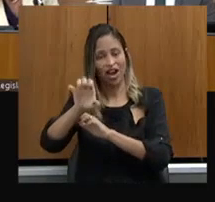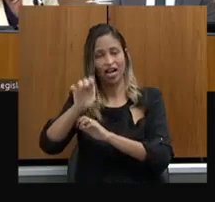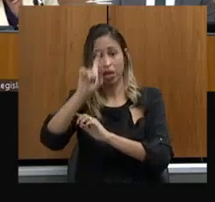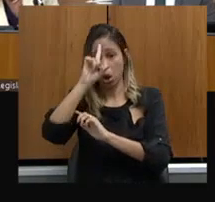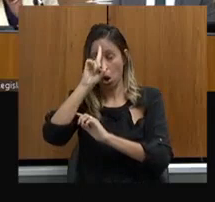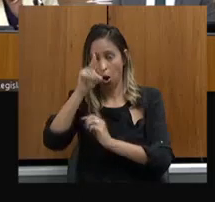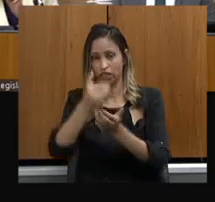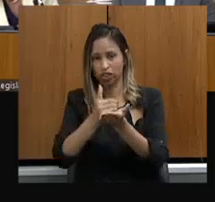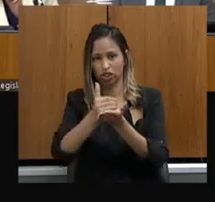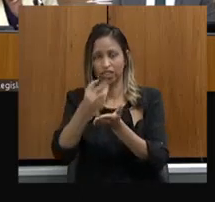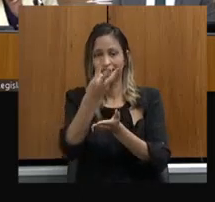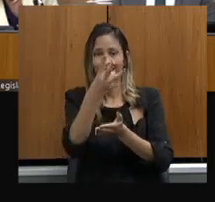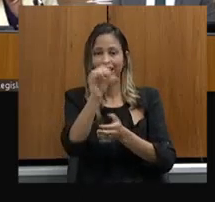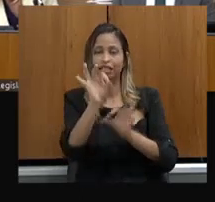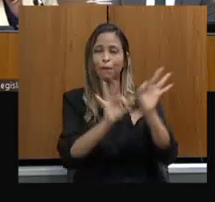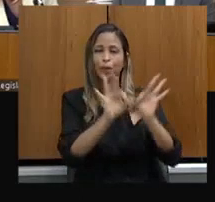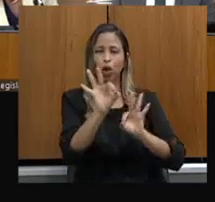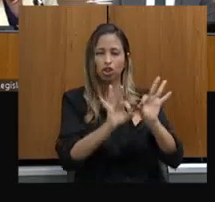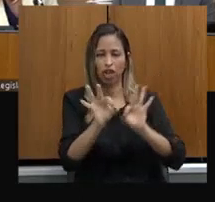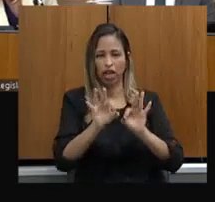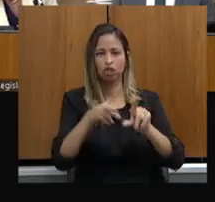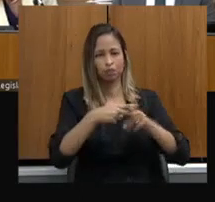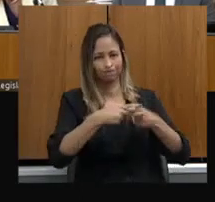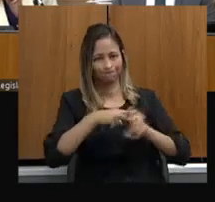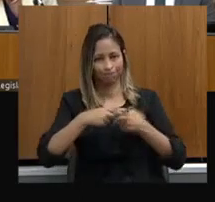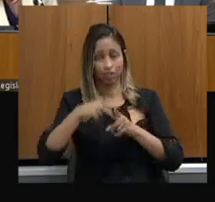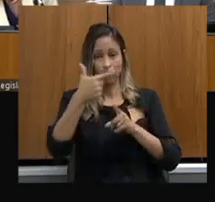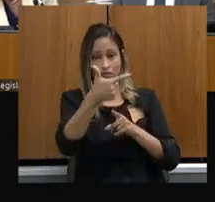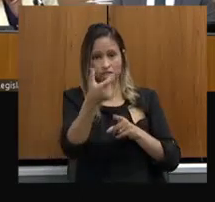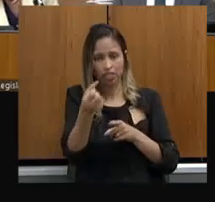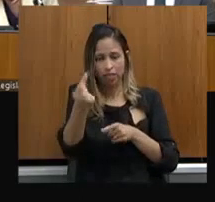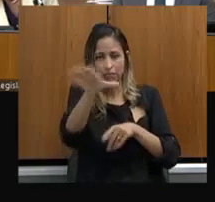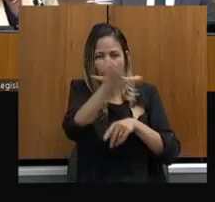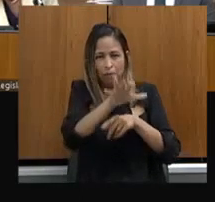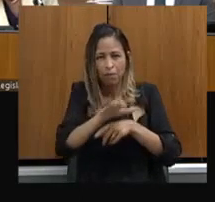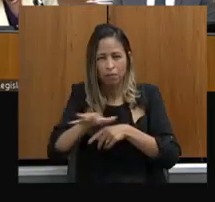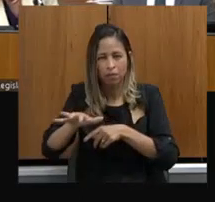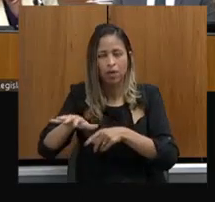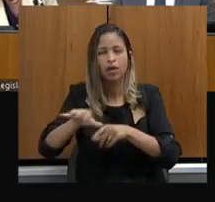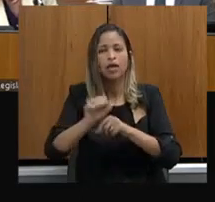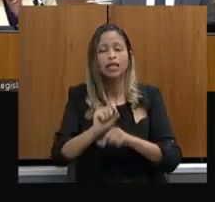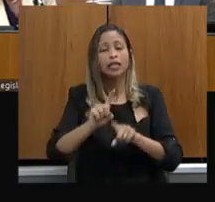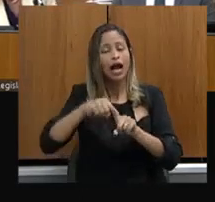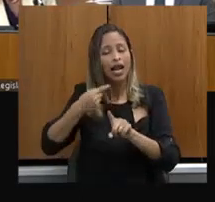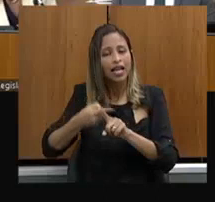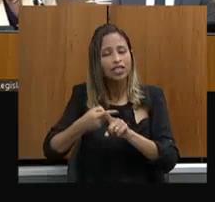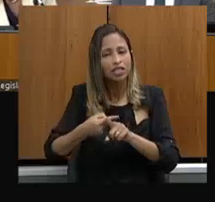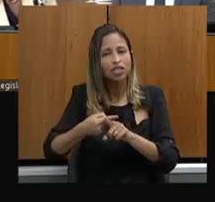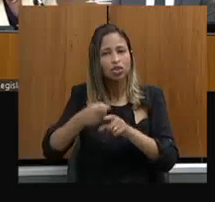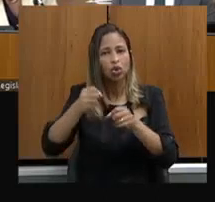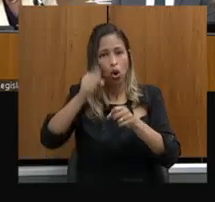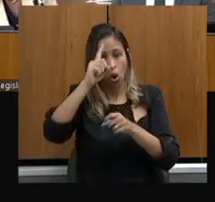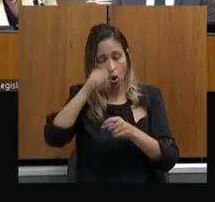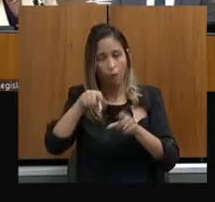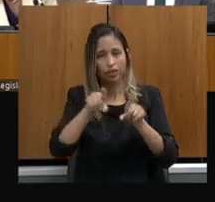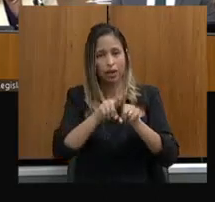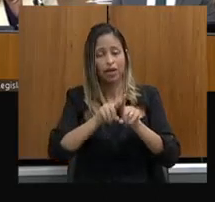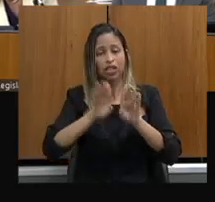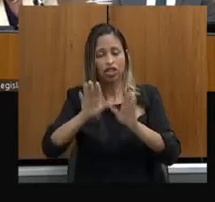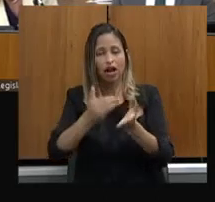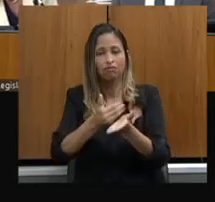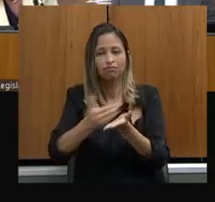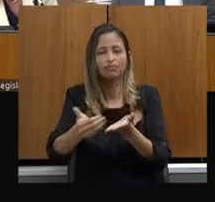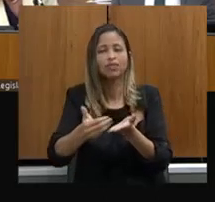ordem de início em 30 projetos de reparação para os 26 municípios que foram atingidos E além disso além das ordens de início já